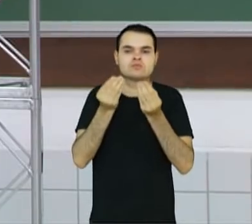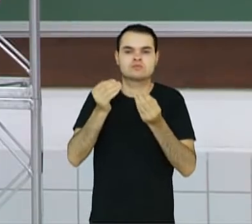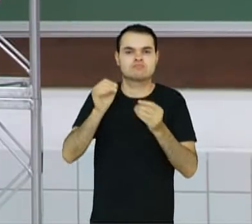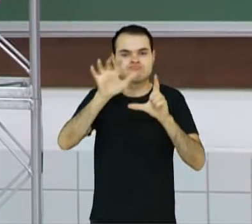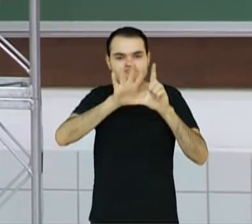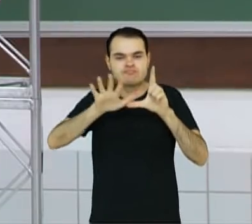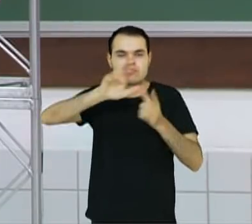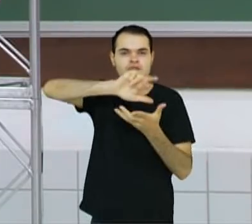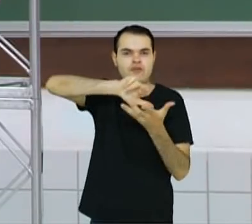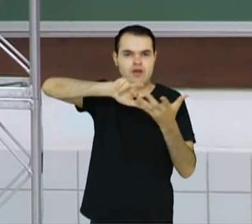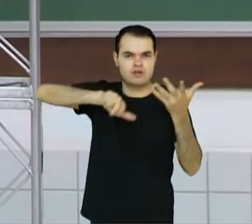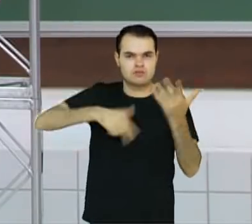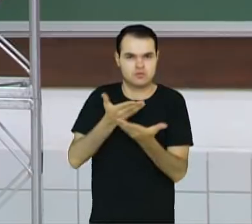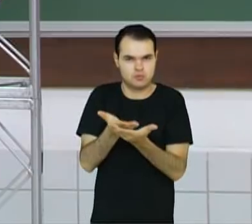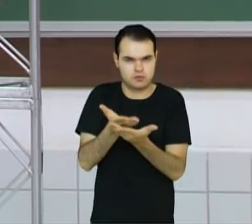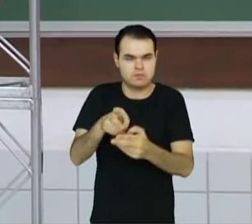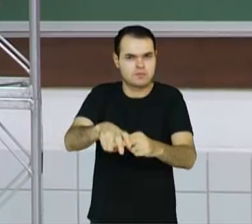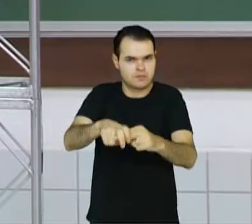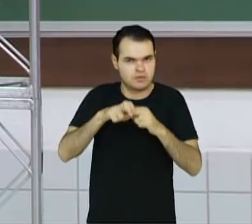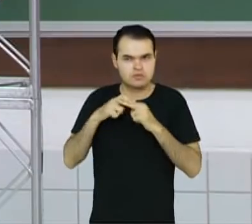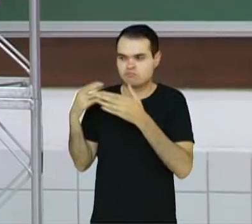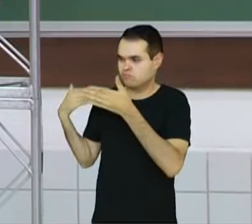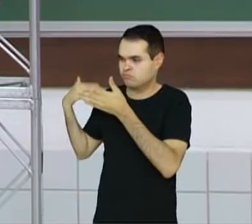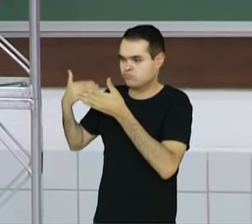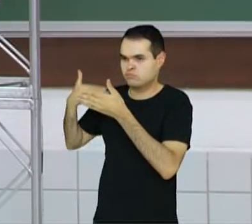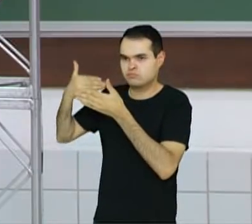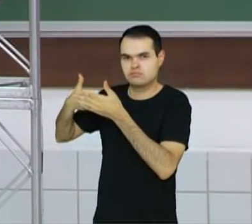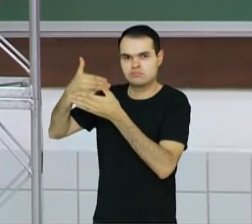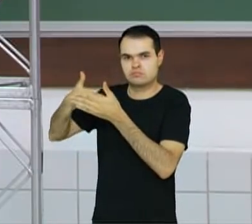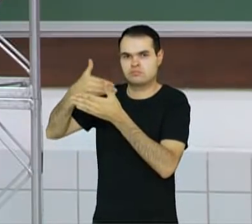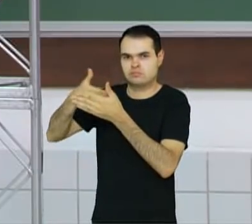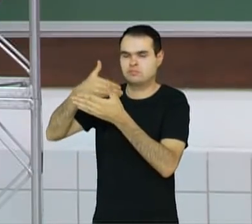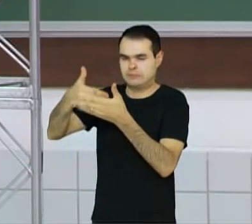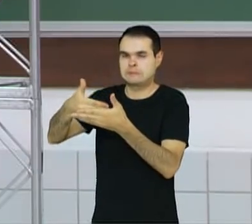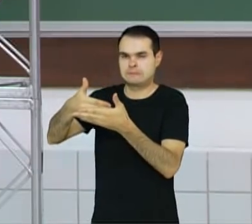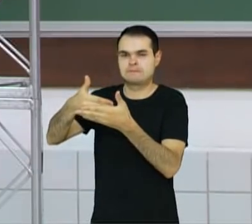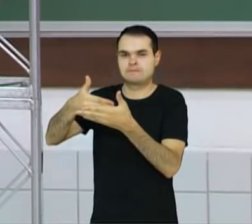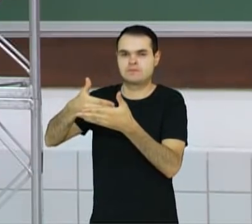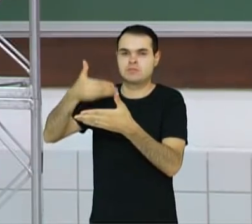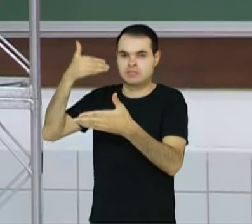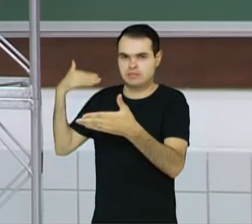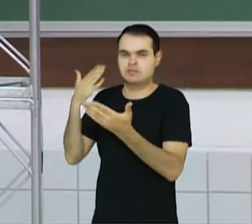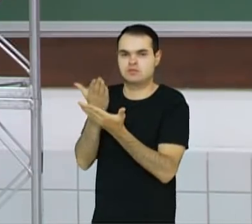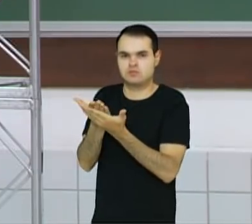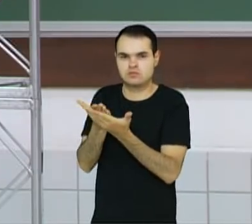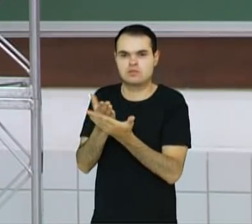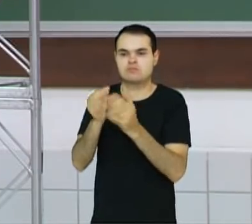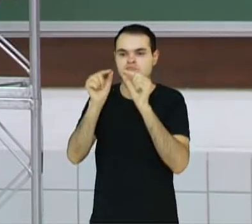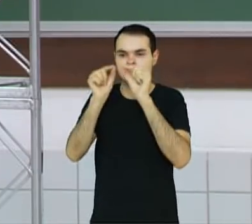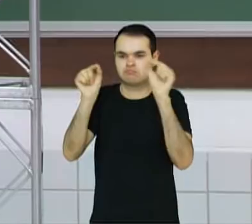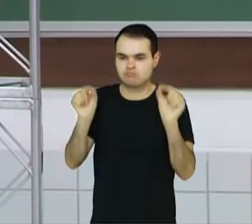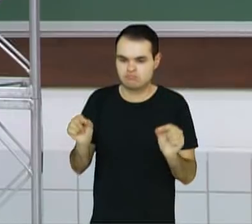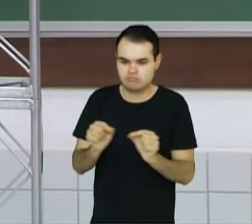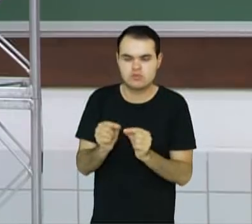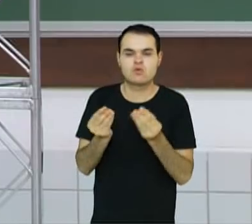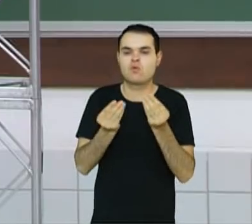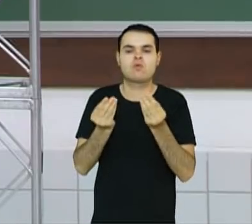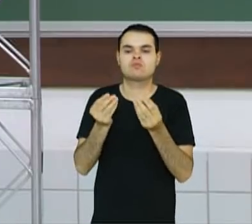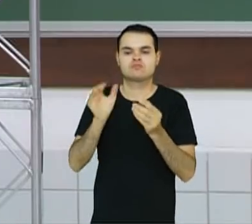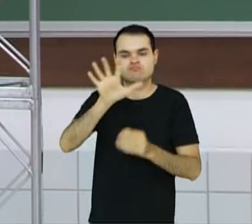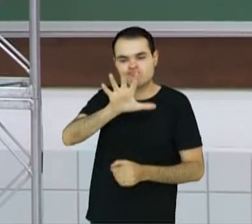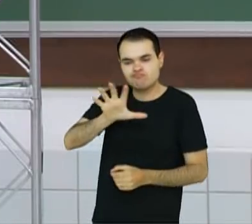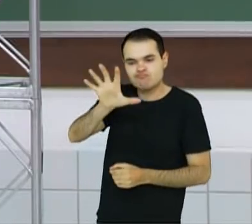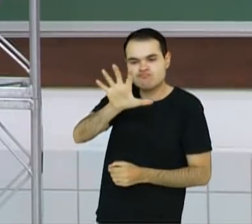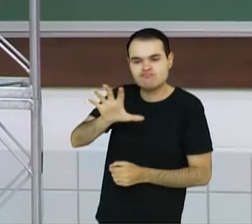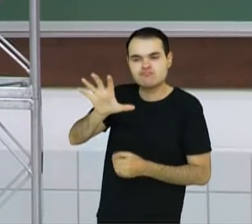nós estamos estudando, certo? É por isso que a gente vem numa sequência de bastante tempo, né? Estudando quadriláteros, olhando a propriedade dos quadriláteros,